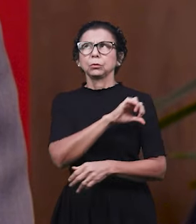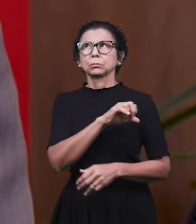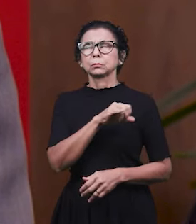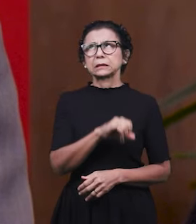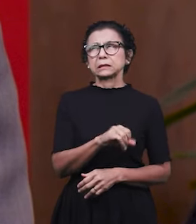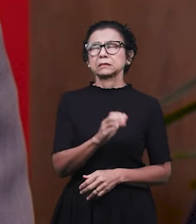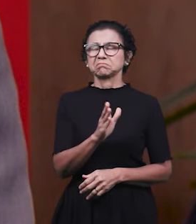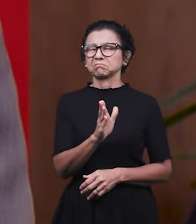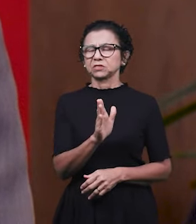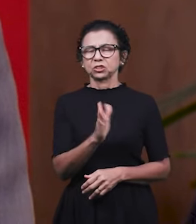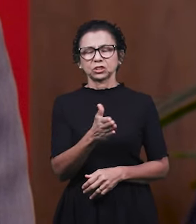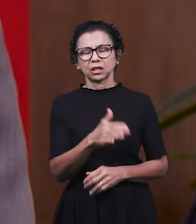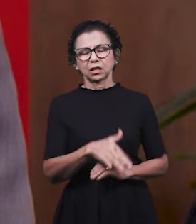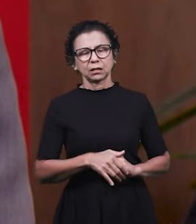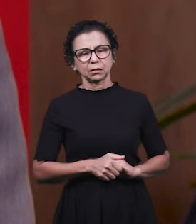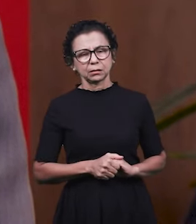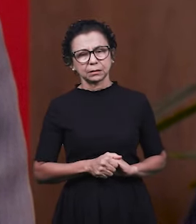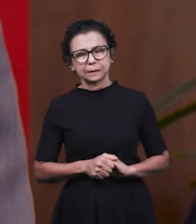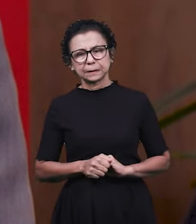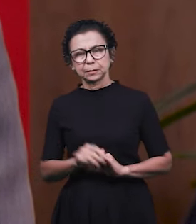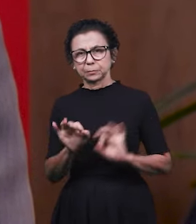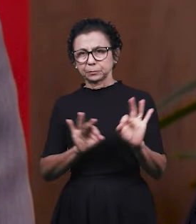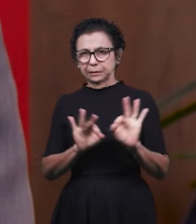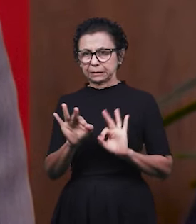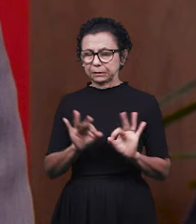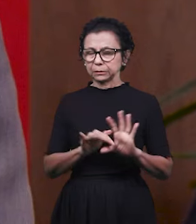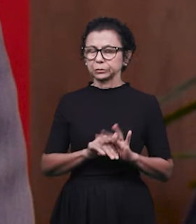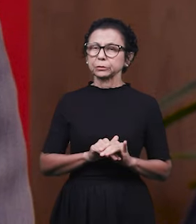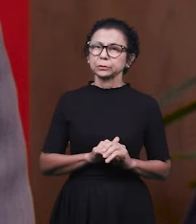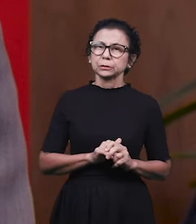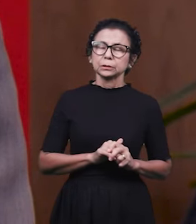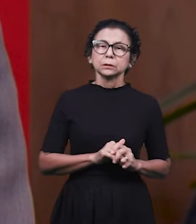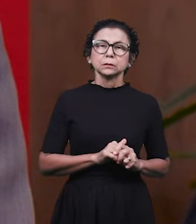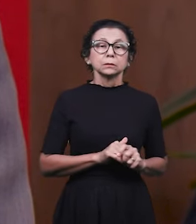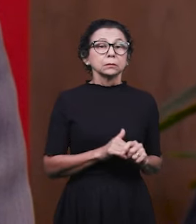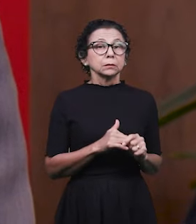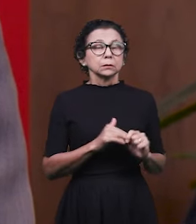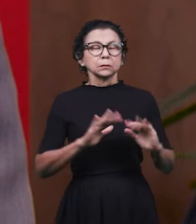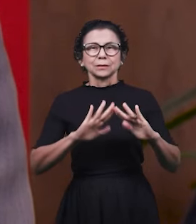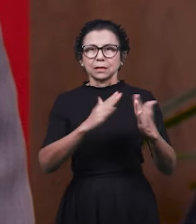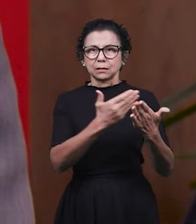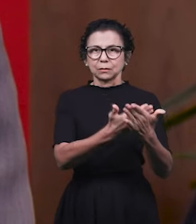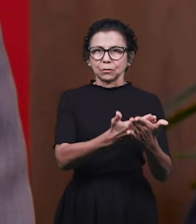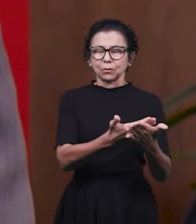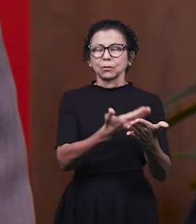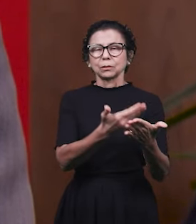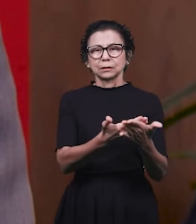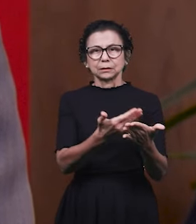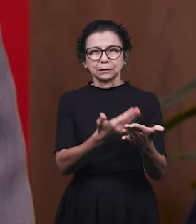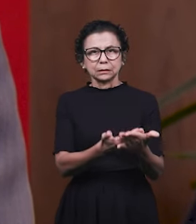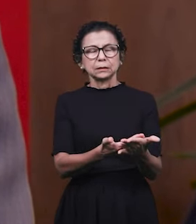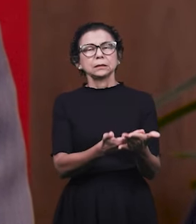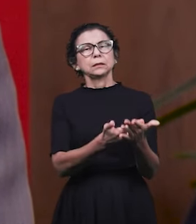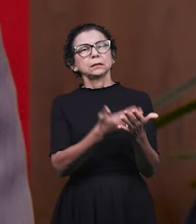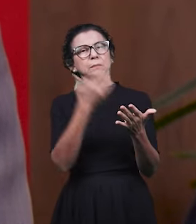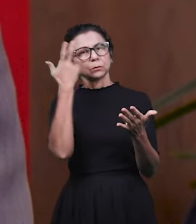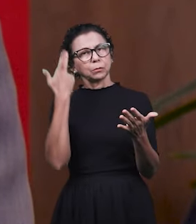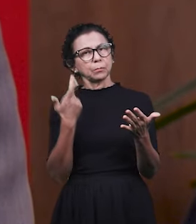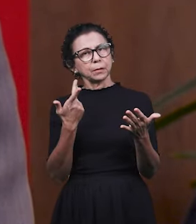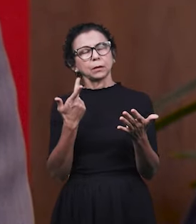já estiver, você precisa, além daquele momento de escola, que é o